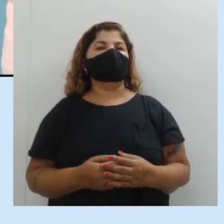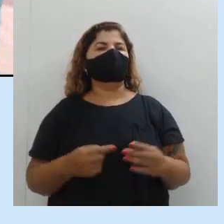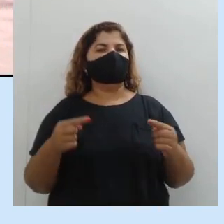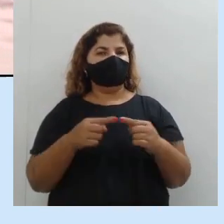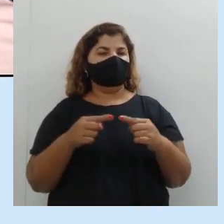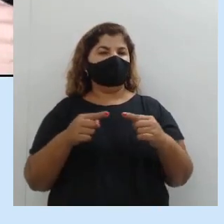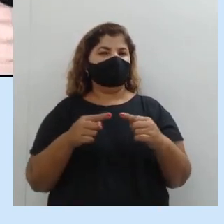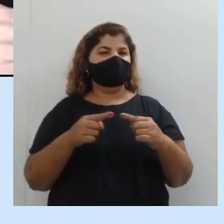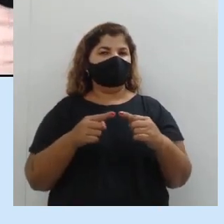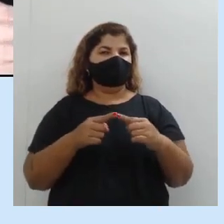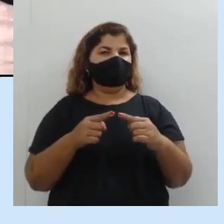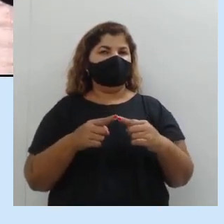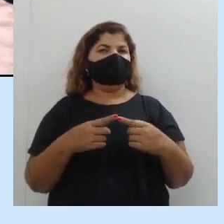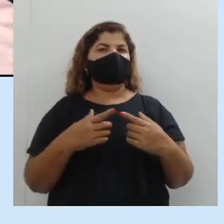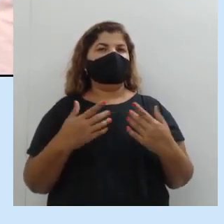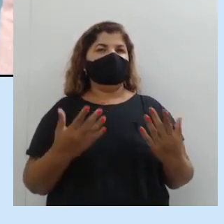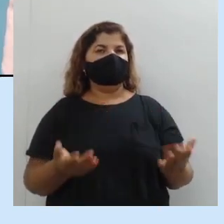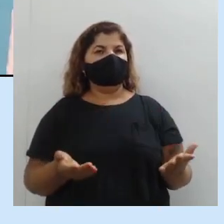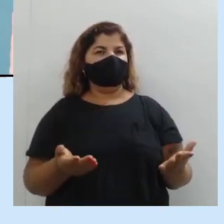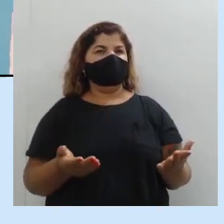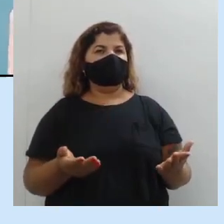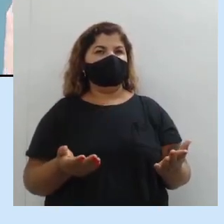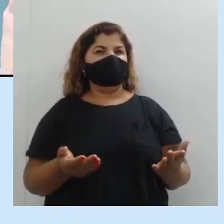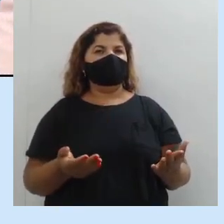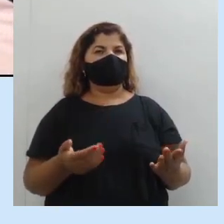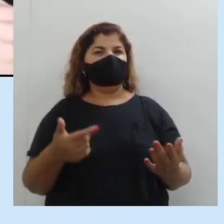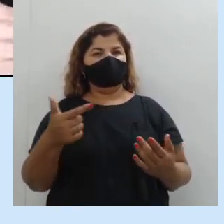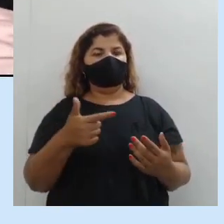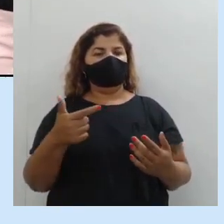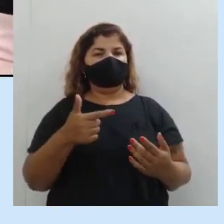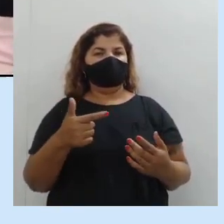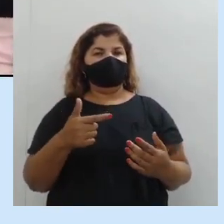pertinente, né, principalmente essa segunda, tão